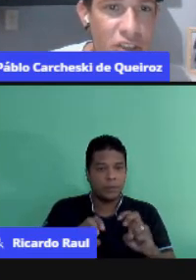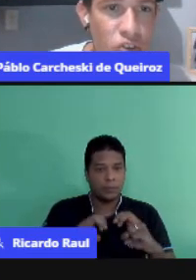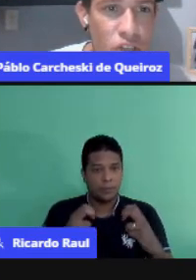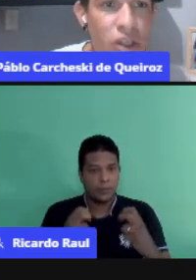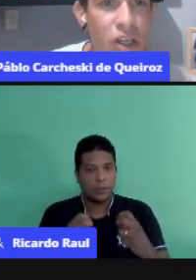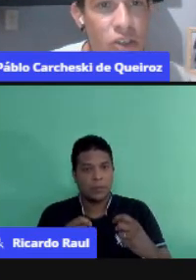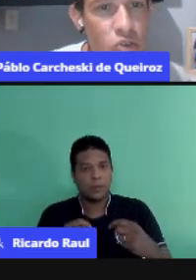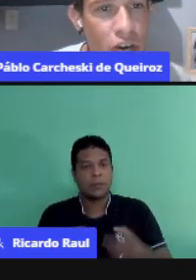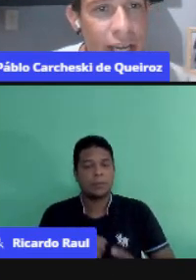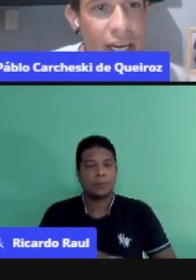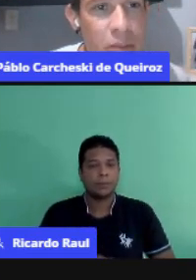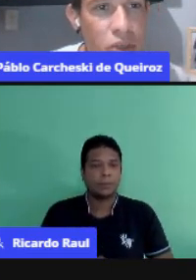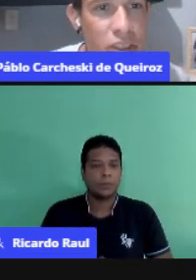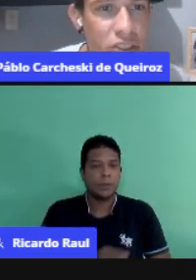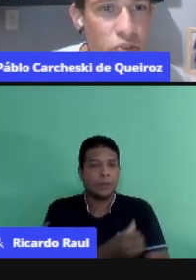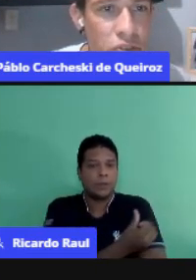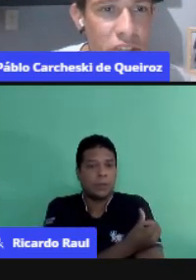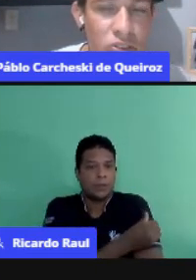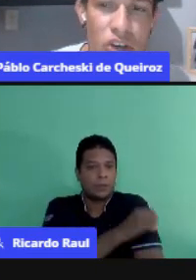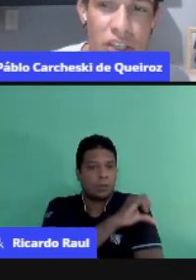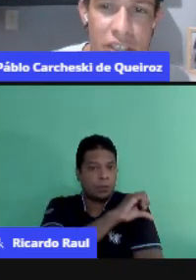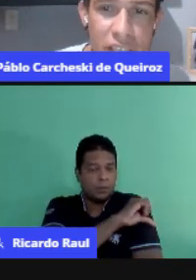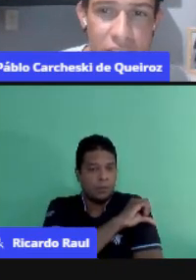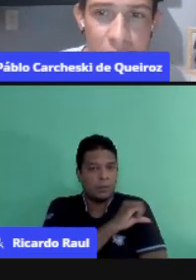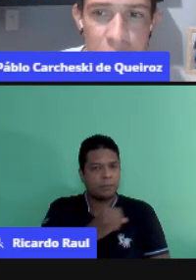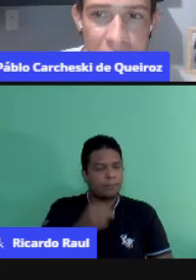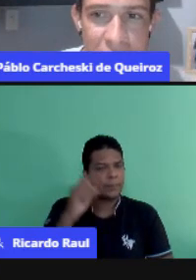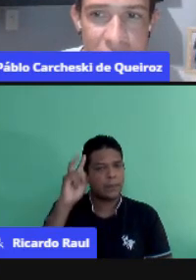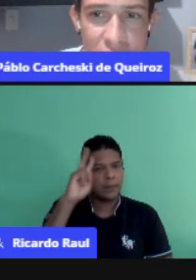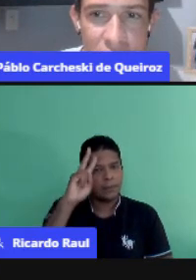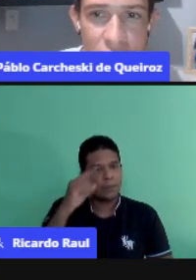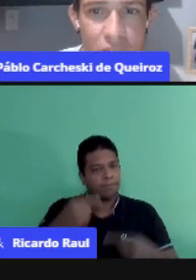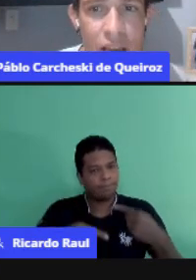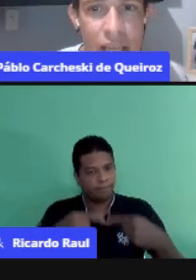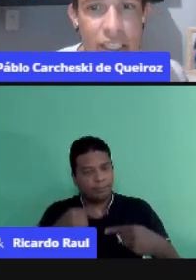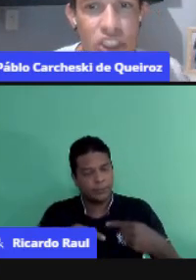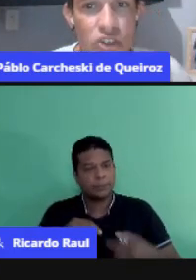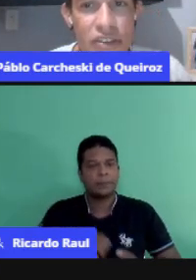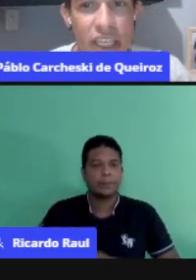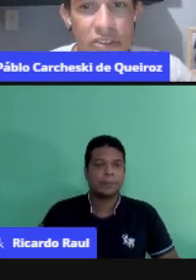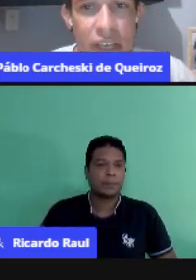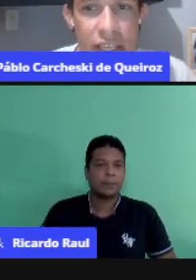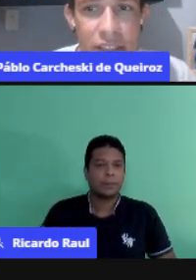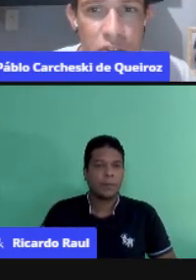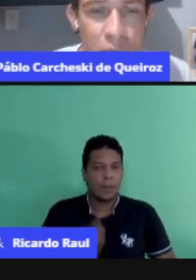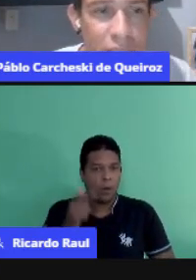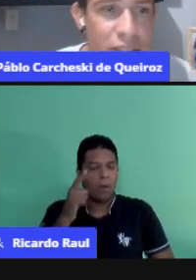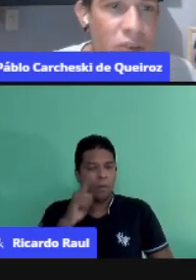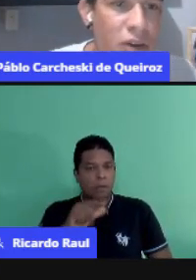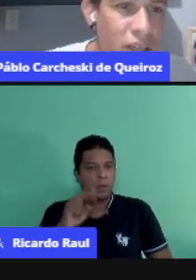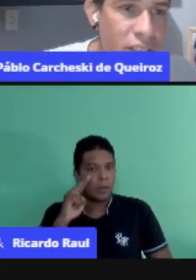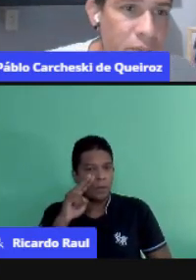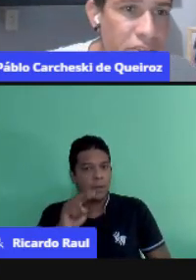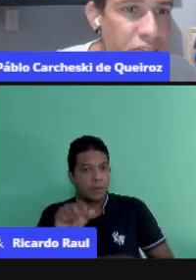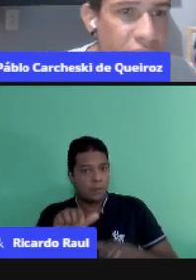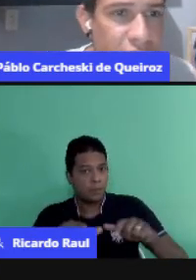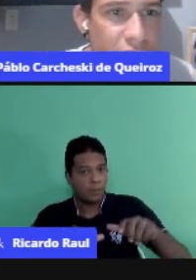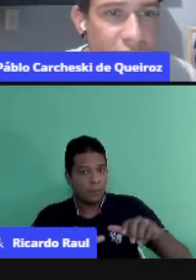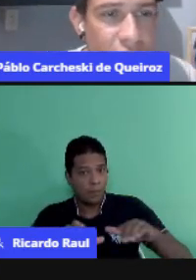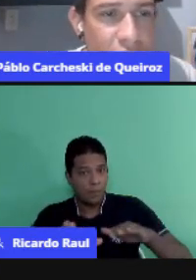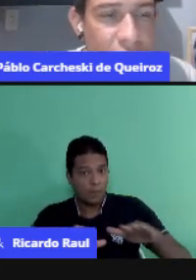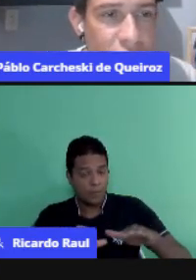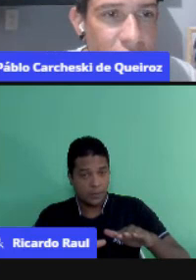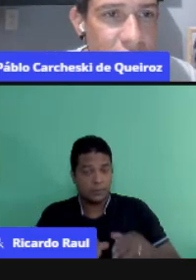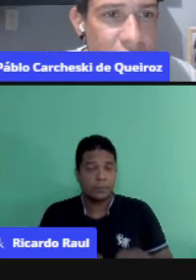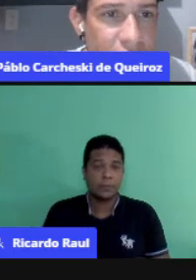GFEM Sexto ao Nono, que um colega lembrou dessa discussão nossa e acabou passando, né? Então, aqui a gente consegue ver essa movimentação. Também fica